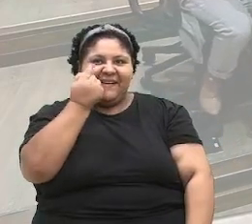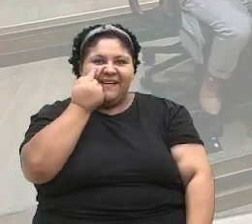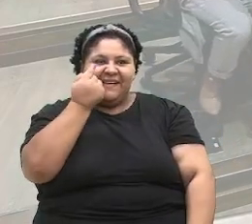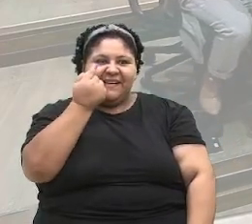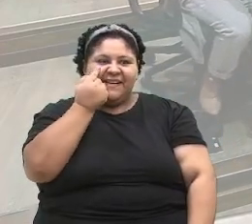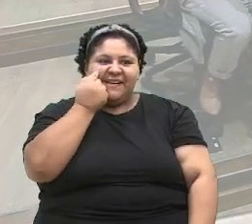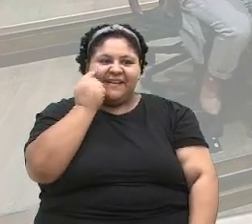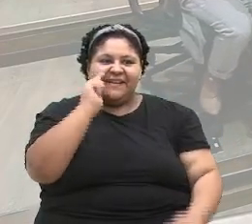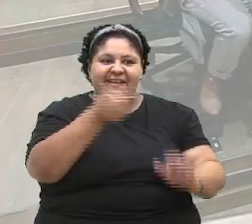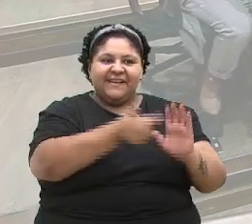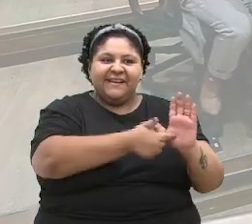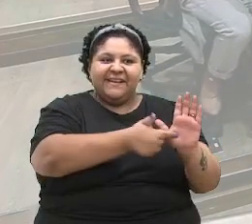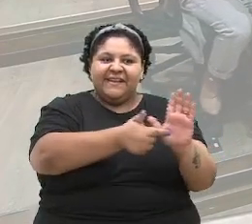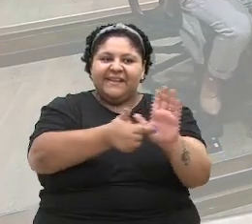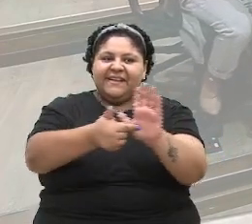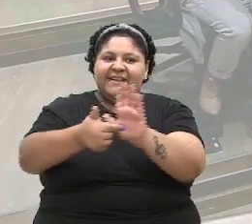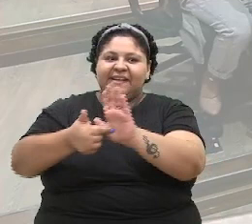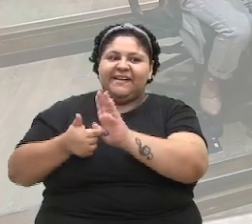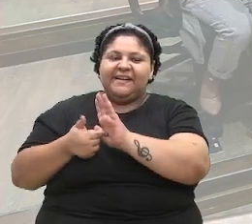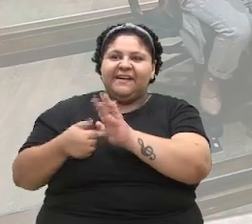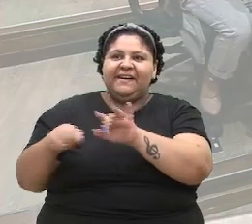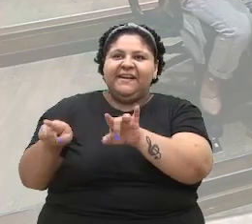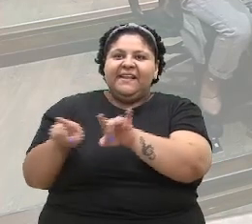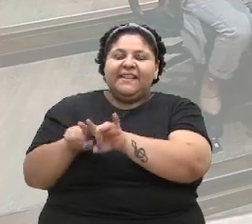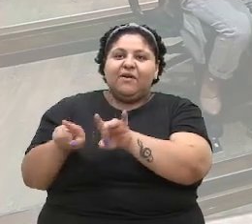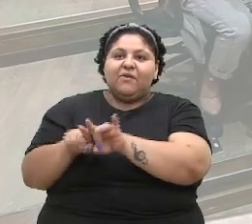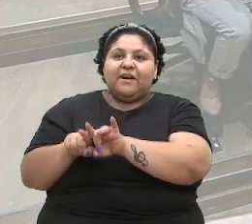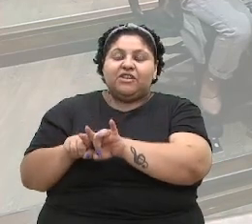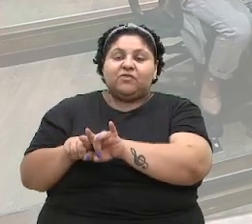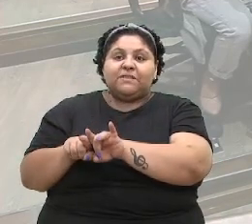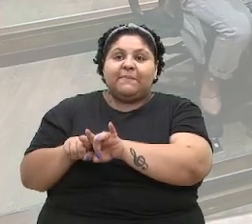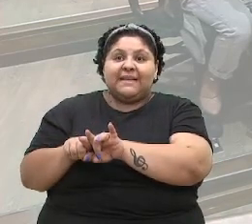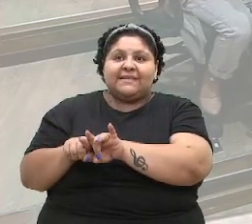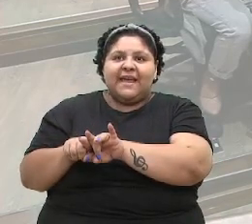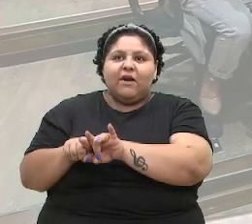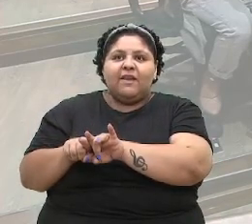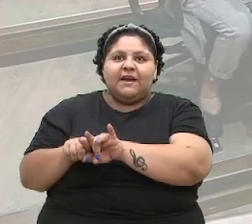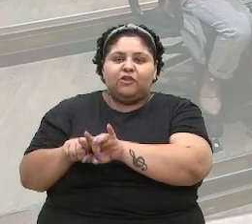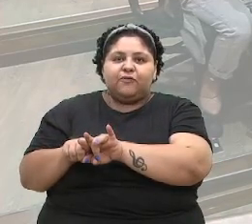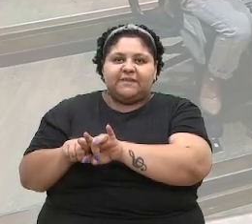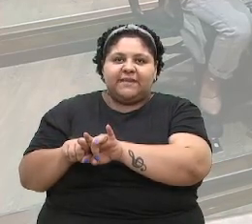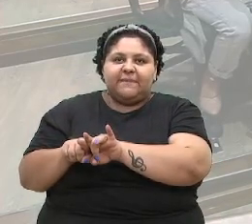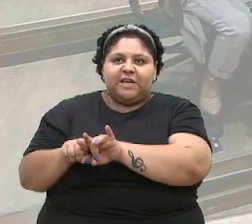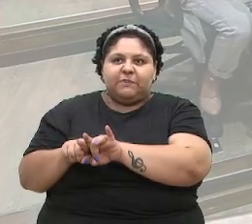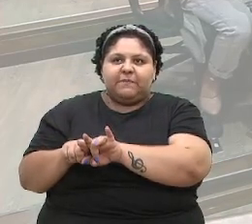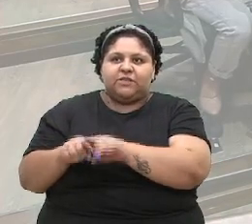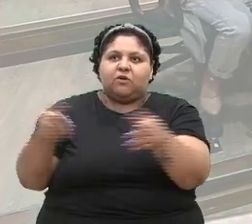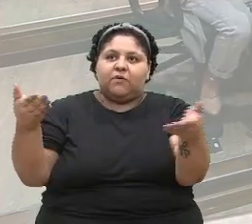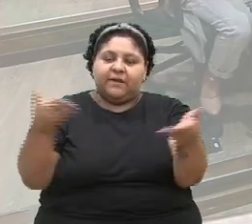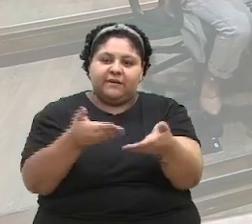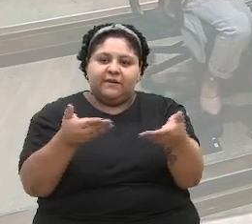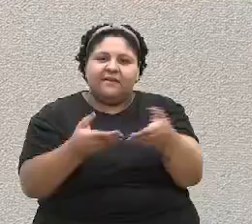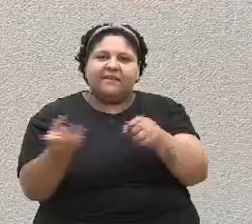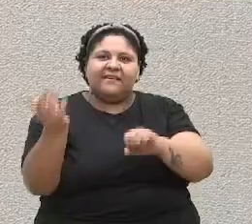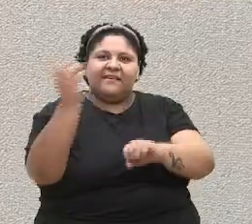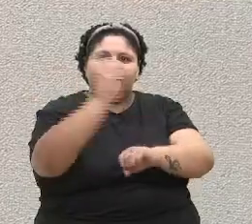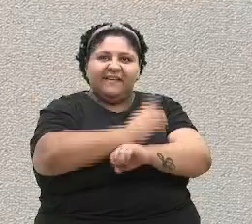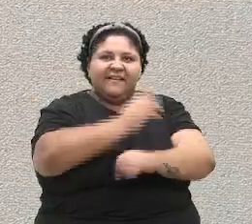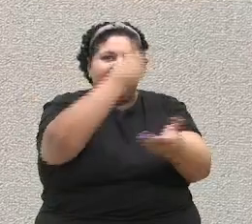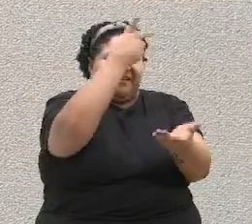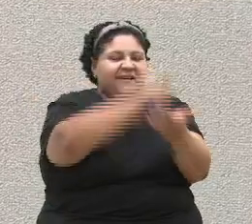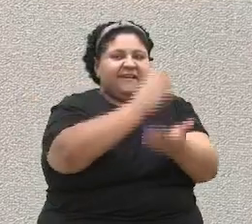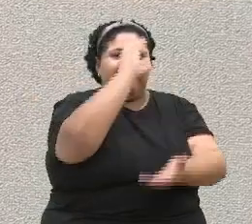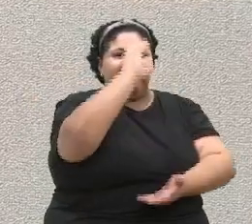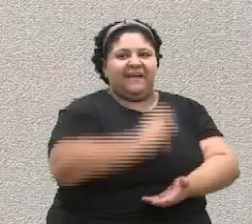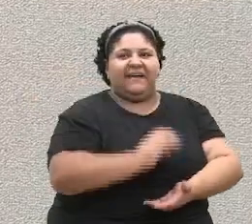Câmara. Quero dizer da importância de ser aprovado hoje o título de cidadão caxiense